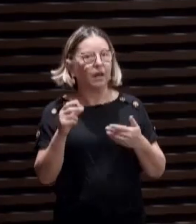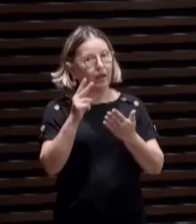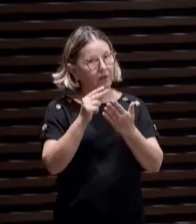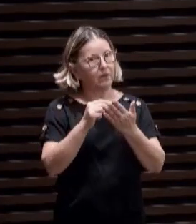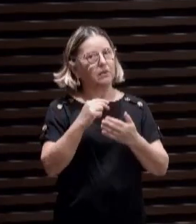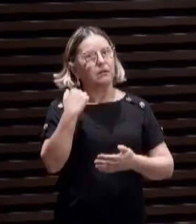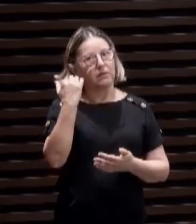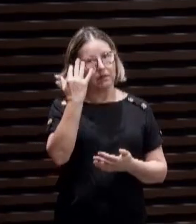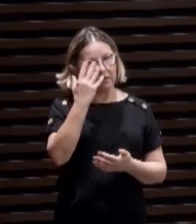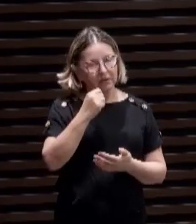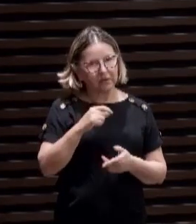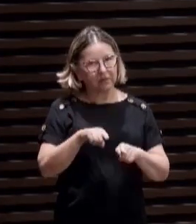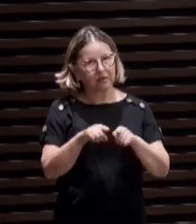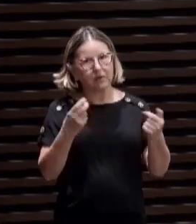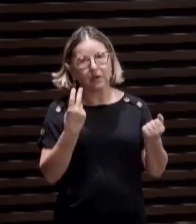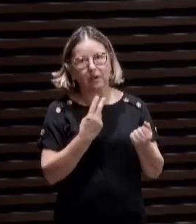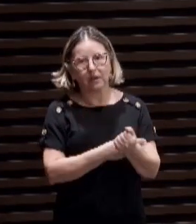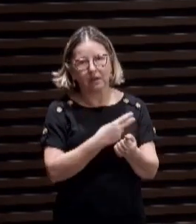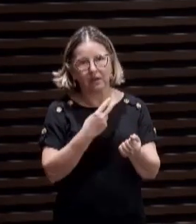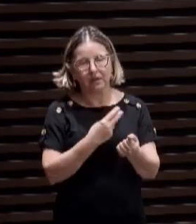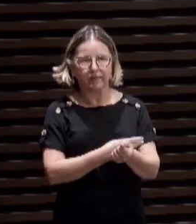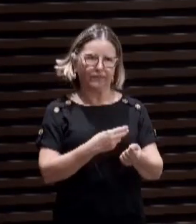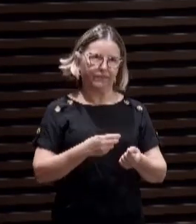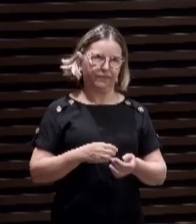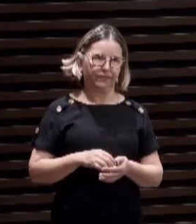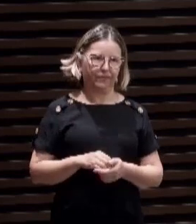tudo bonito ali, a música, tudo.